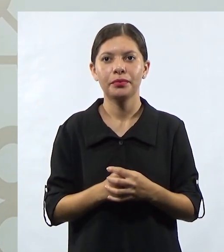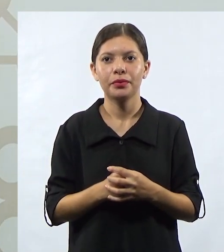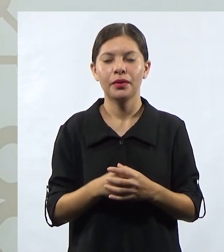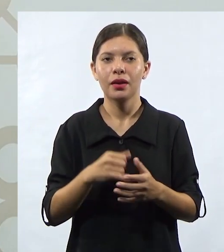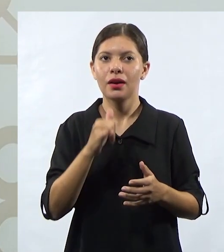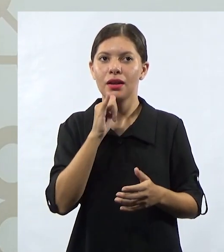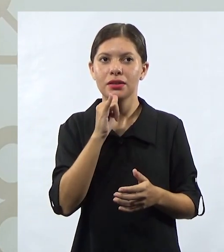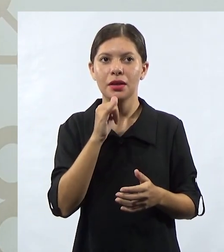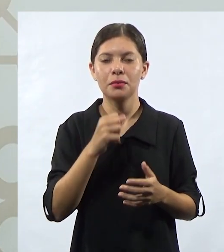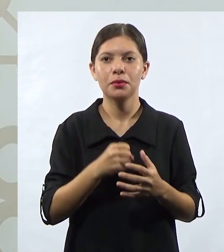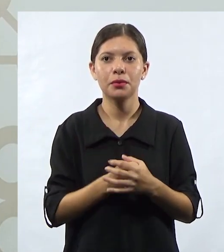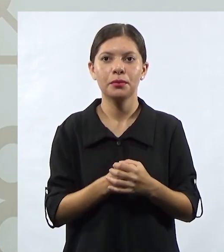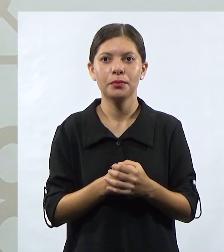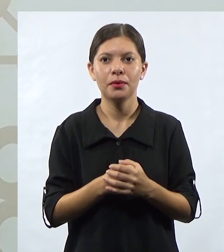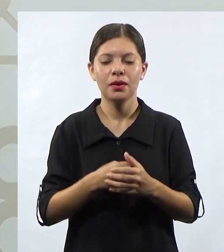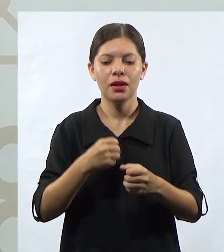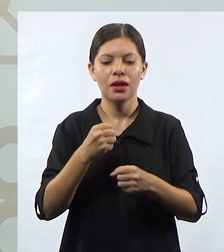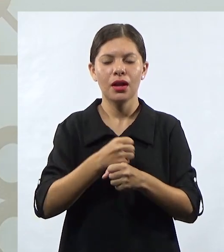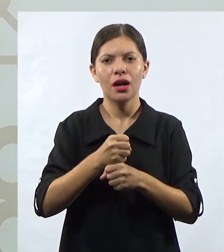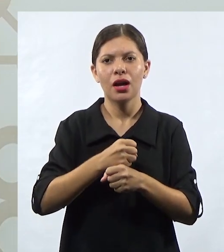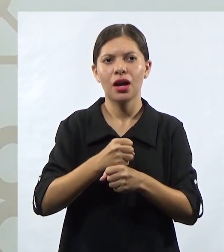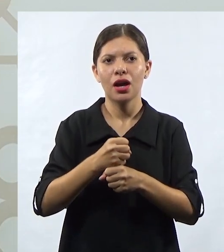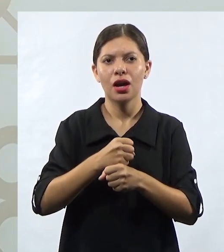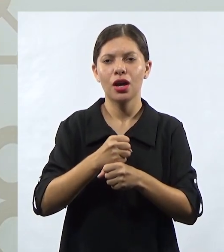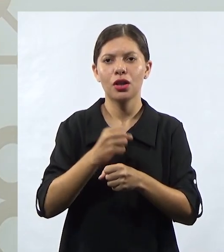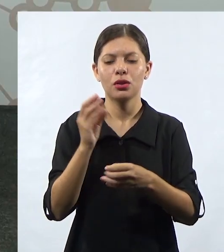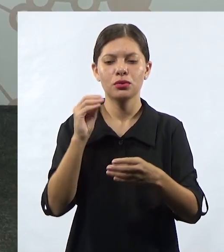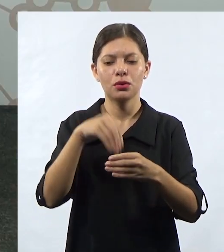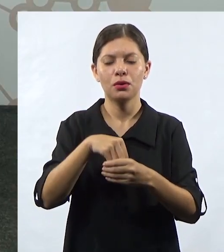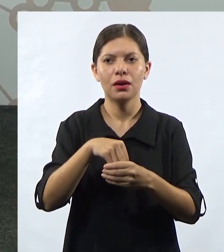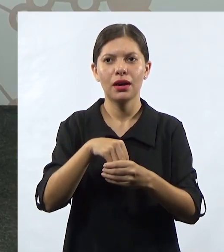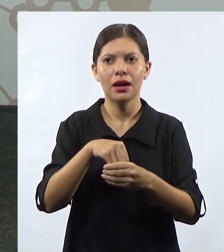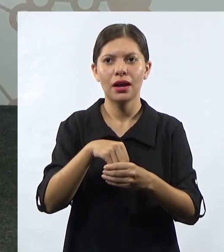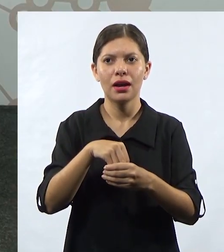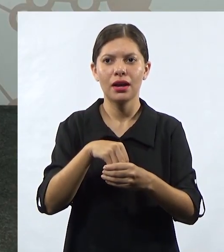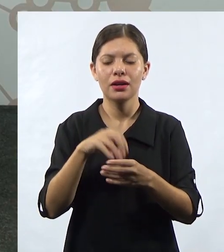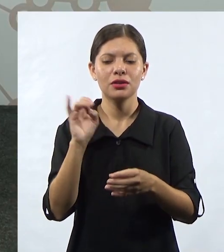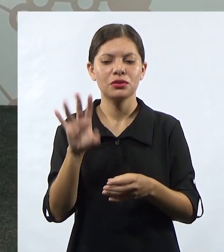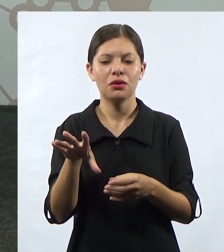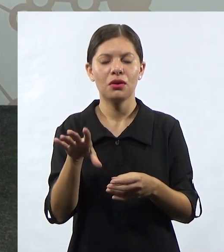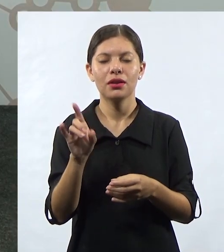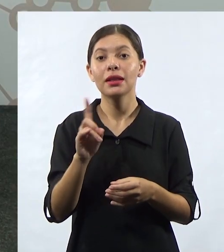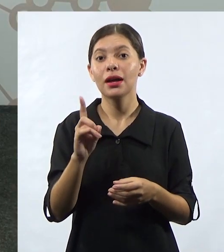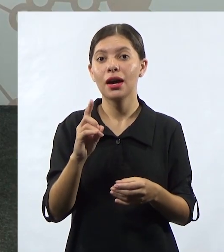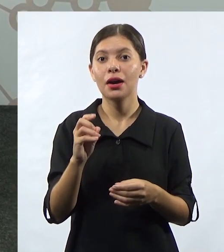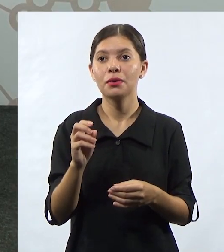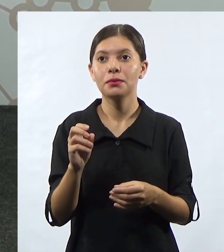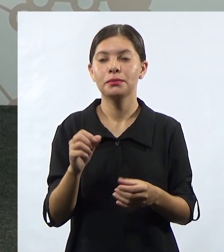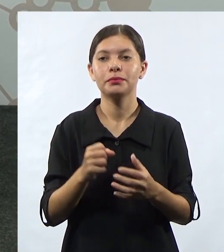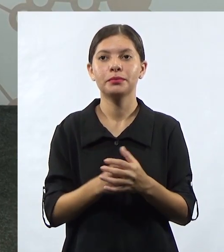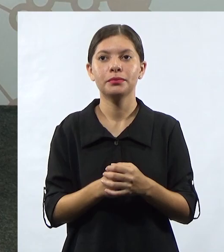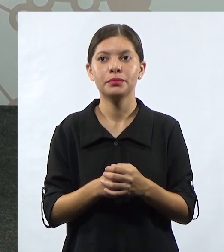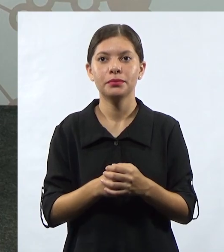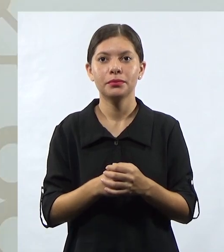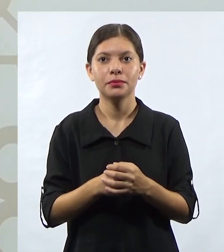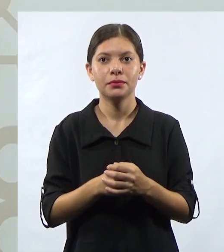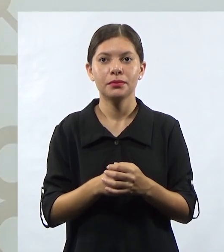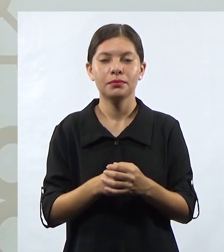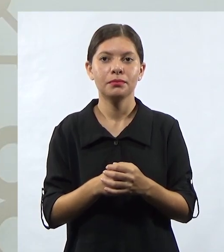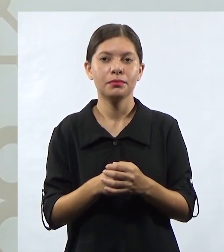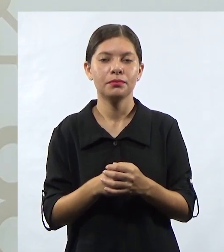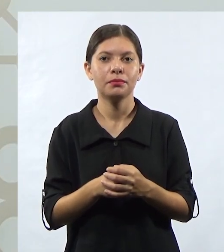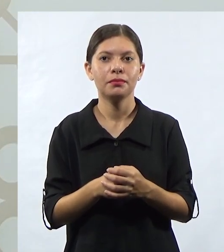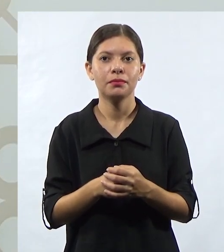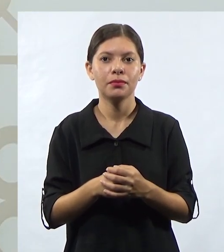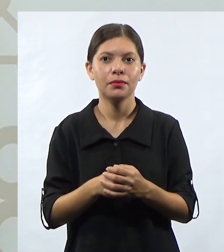1900, 1920, tá, o que aconteceu em 1900? O que você quer destacar que aconteceu em 1900? O que você quer destacar